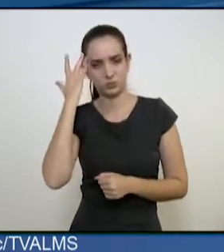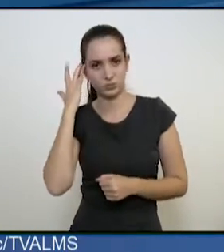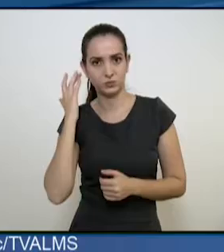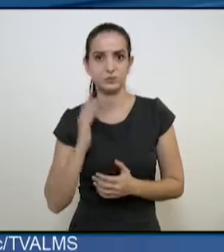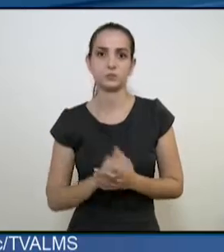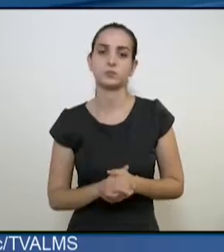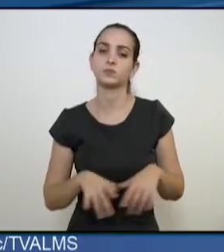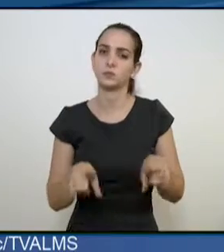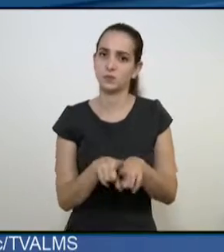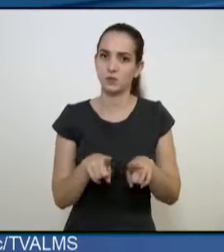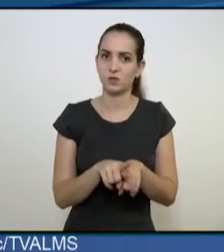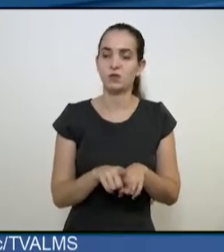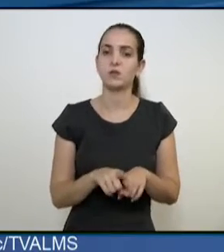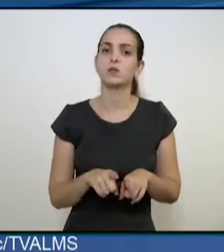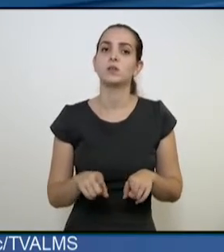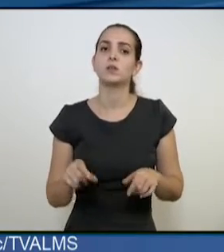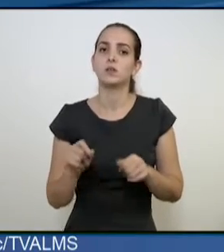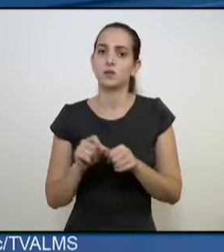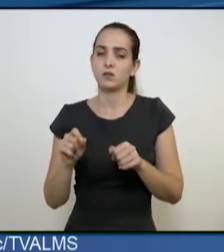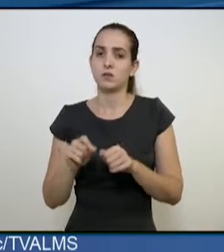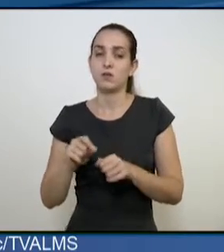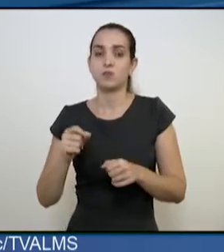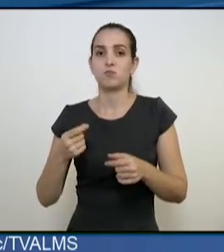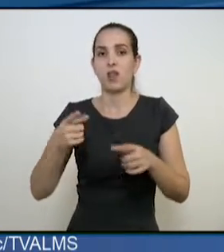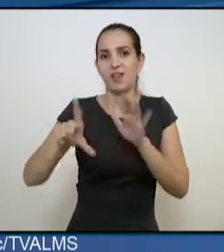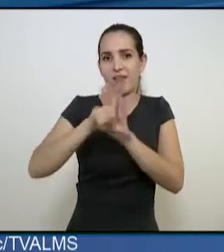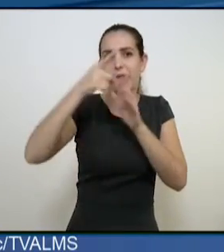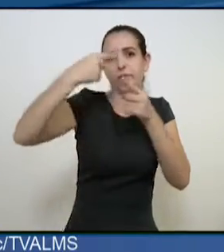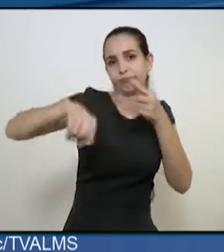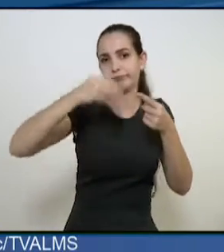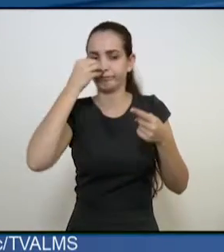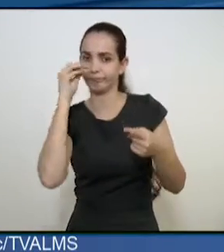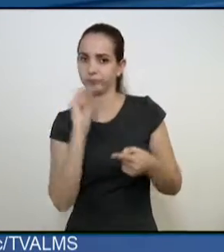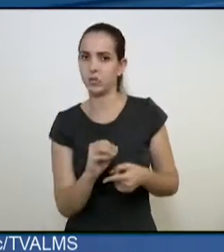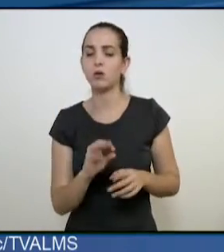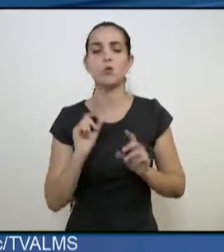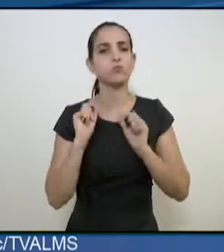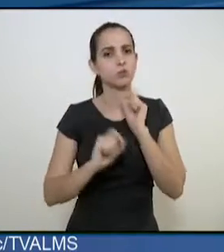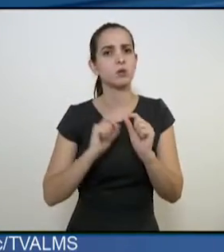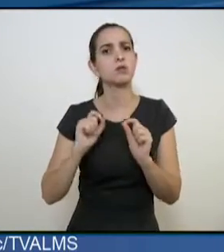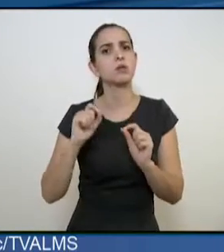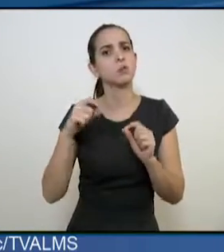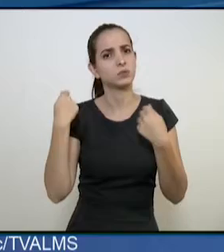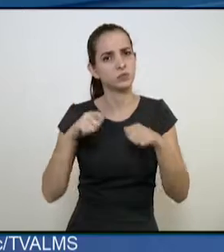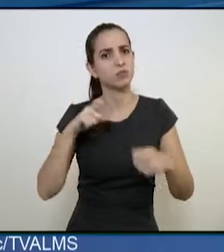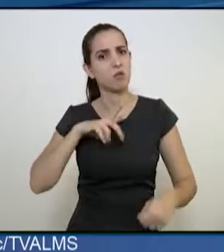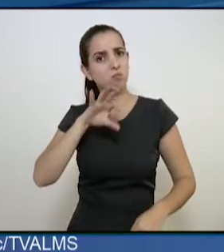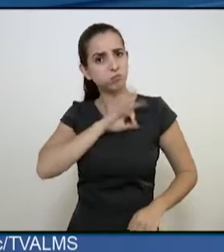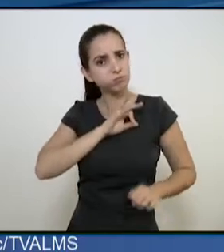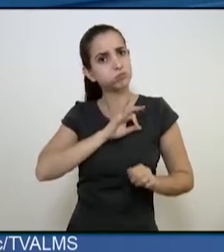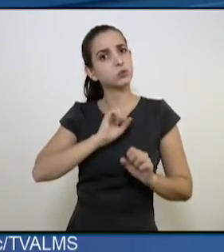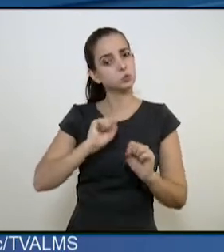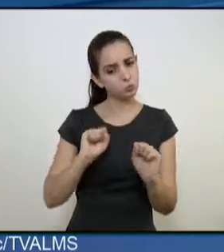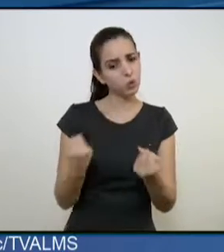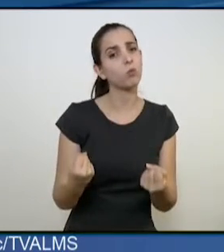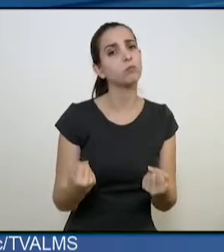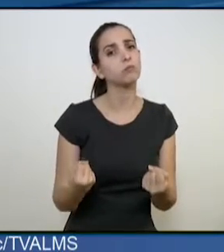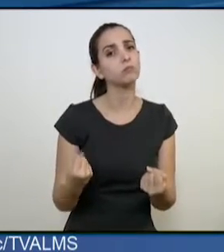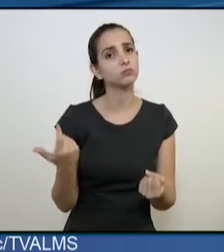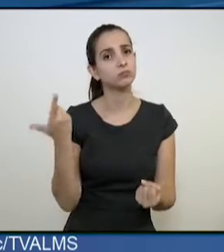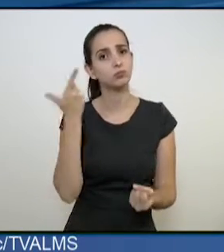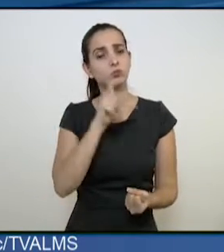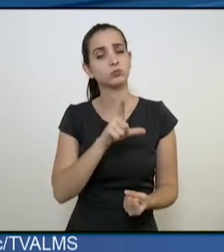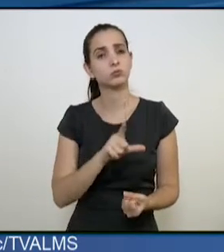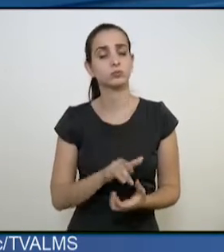que faz a transgressão de leis, que eles possam ter realmente o poder de polícia. Porque